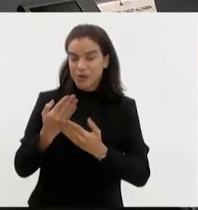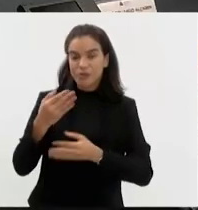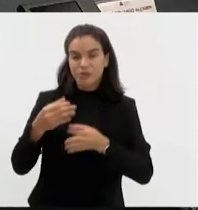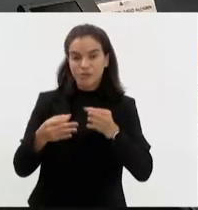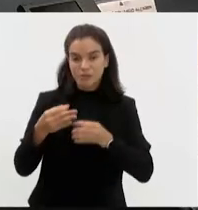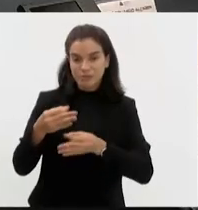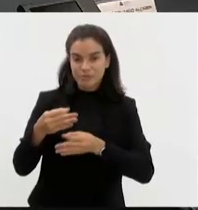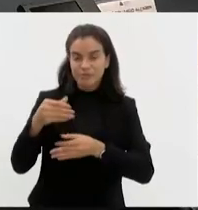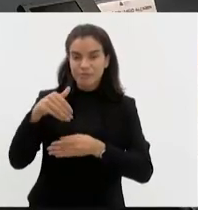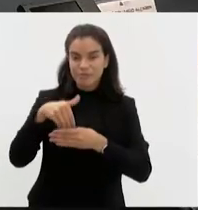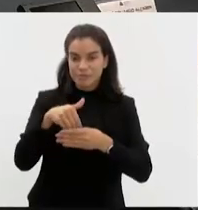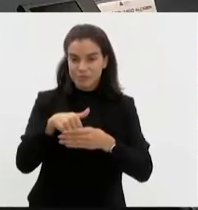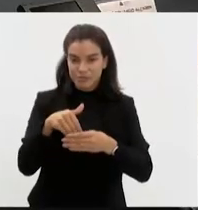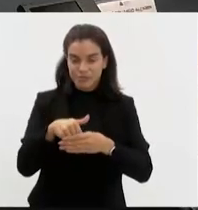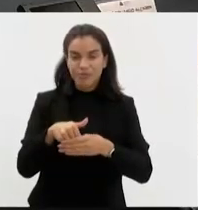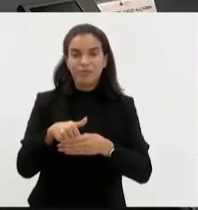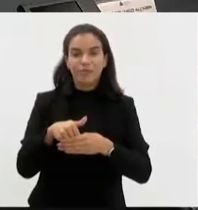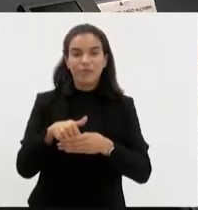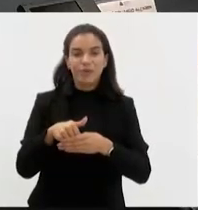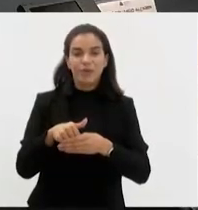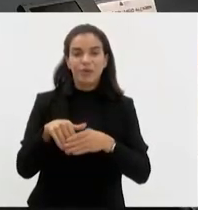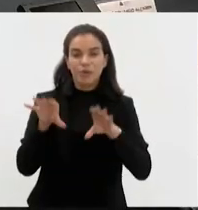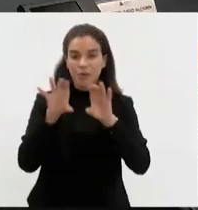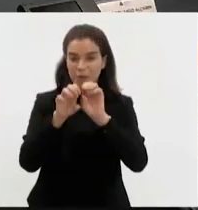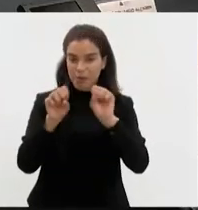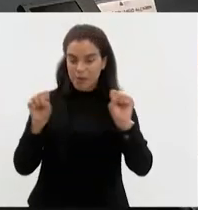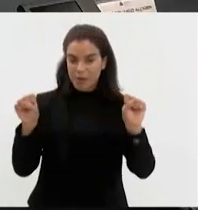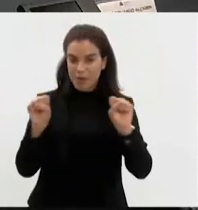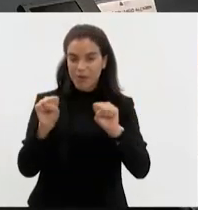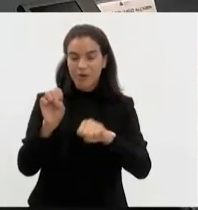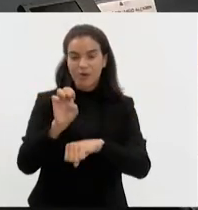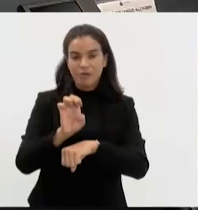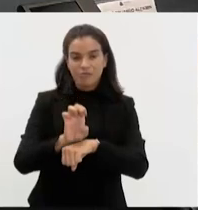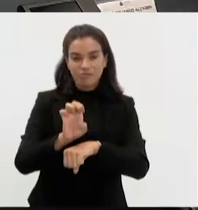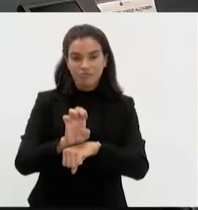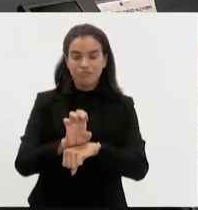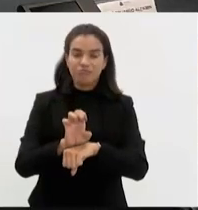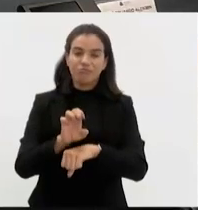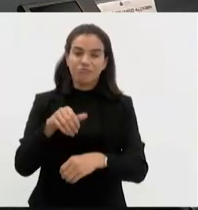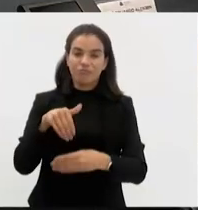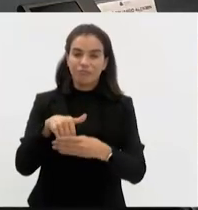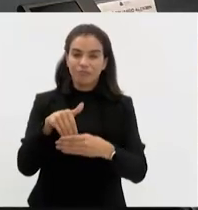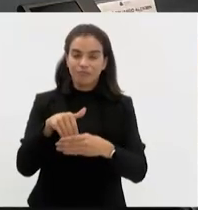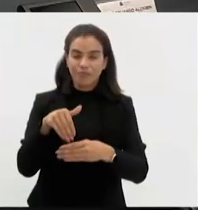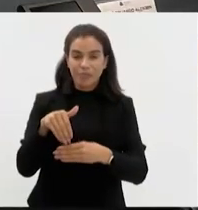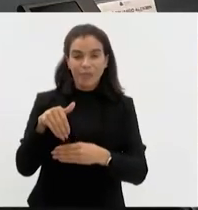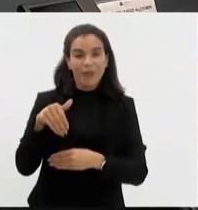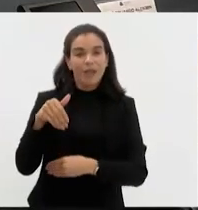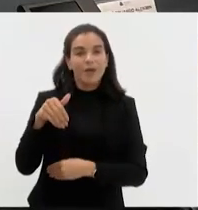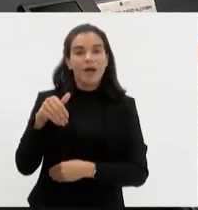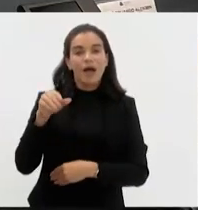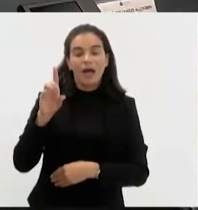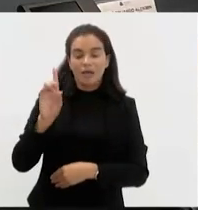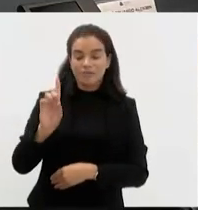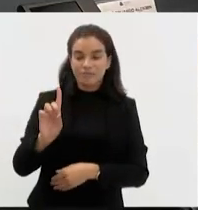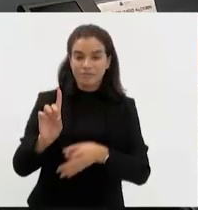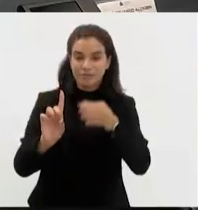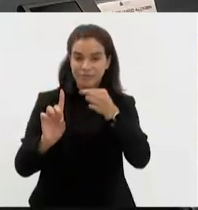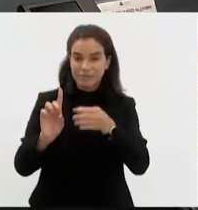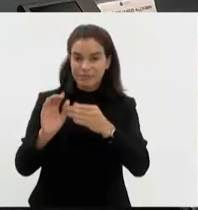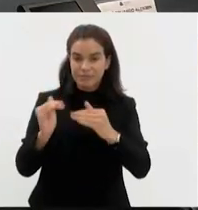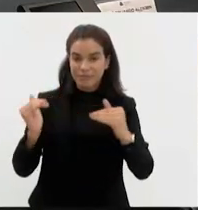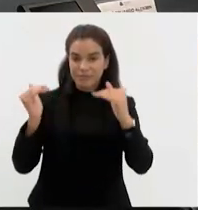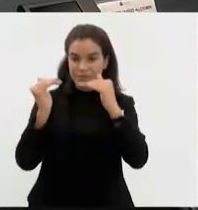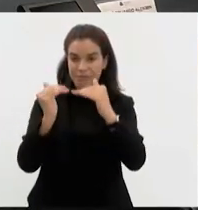Eleitoral do Tribunal Regional Eleitoral do Estado do Rio de Janeiro a desembargadora Daniela Bandeira de